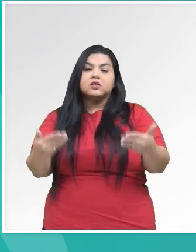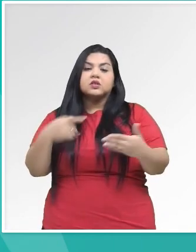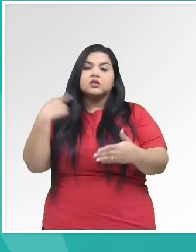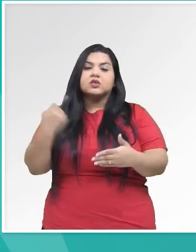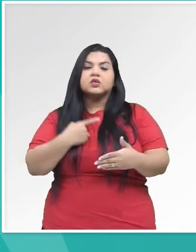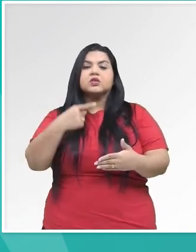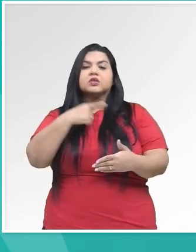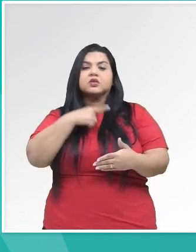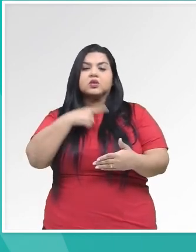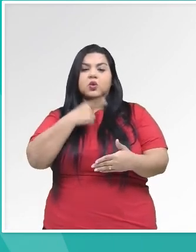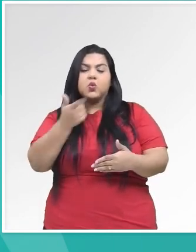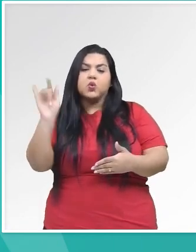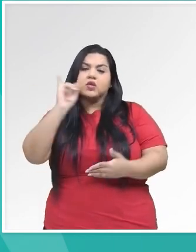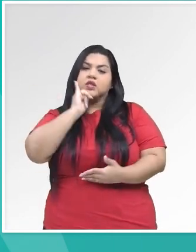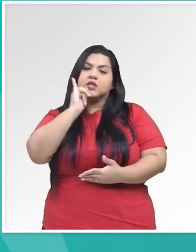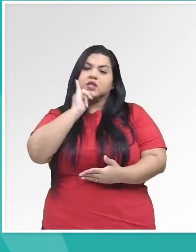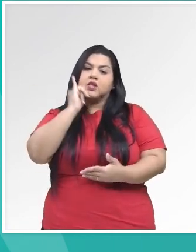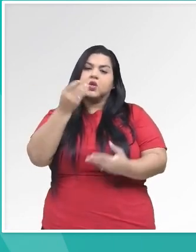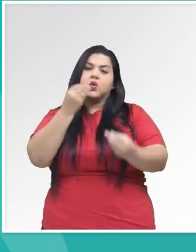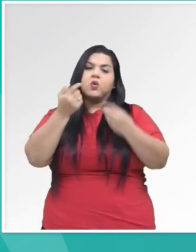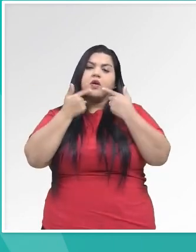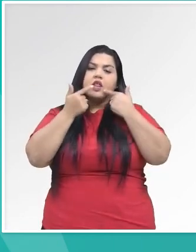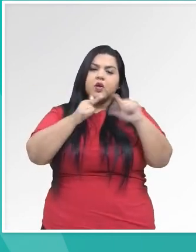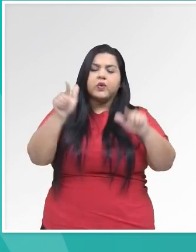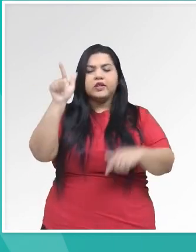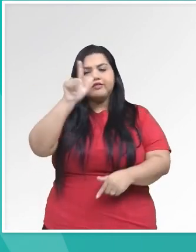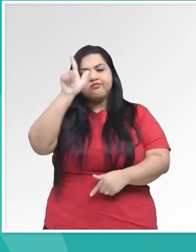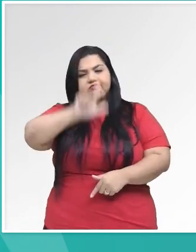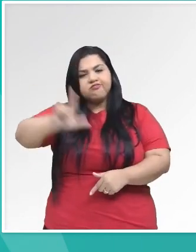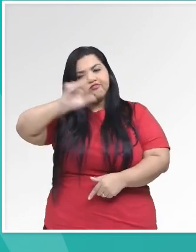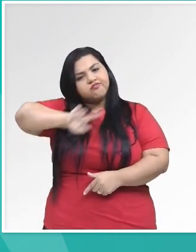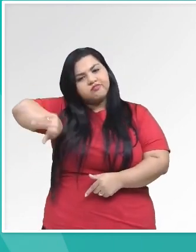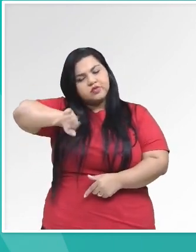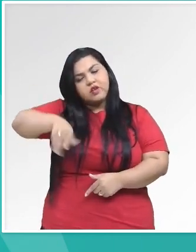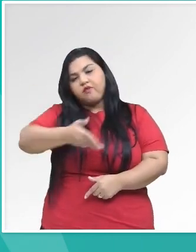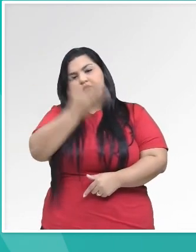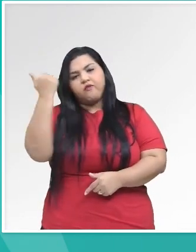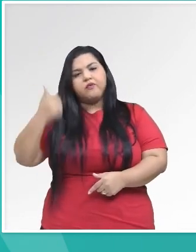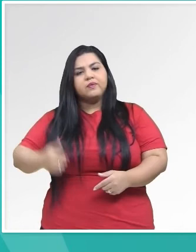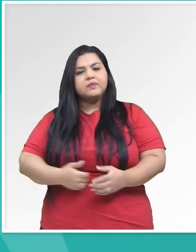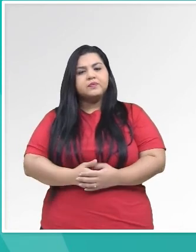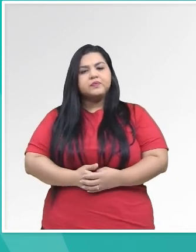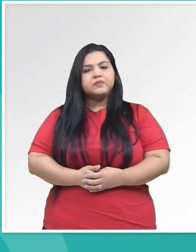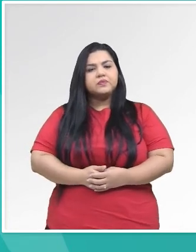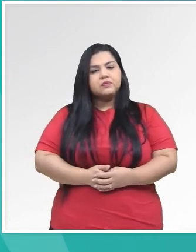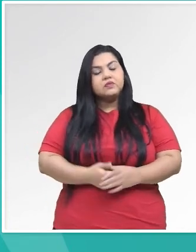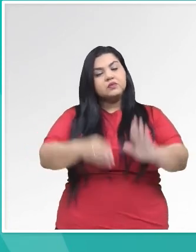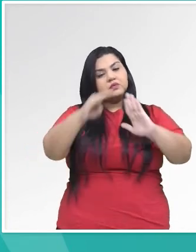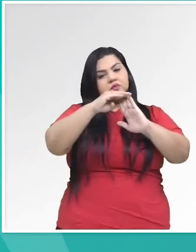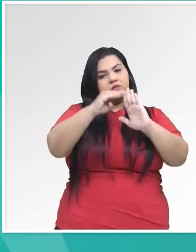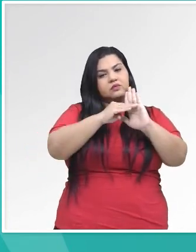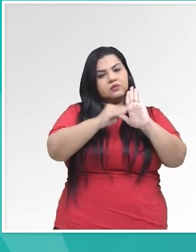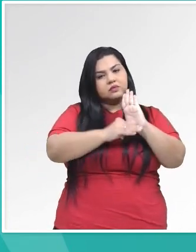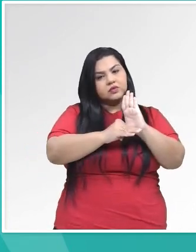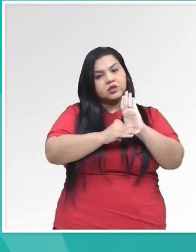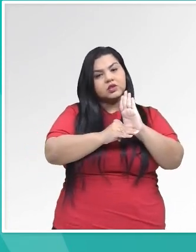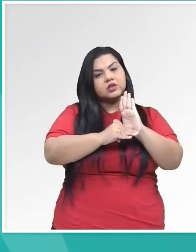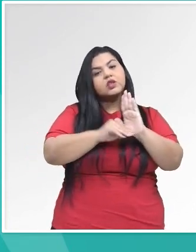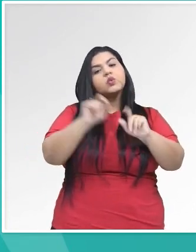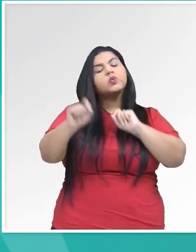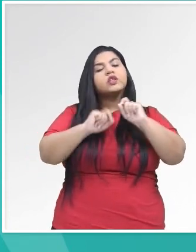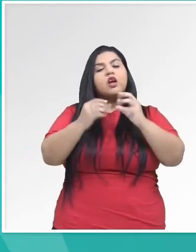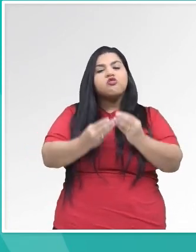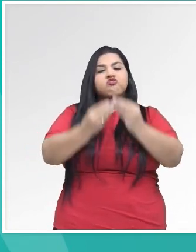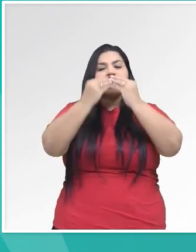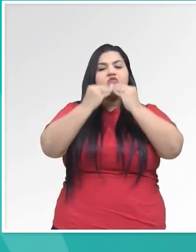temos aí um outro exemplo como linguagem não literária. Vamos lá, que é uma receita. A receita de